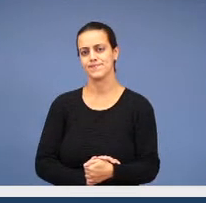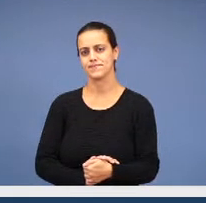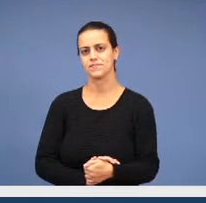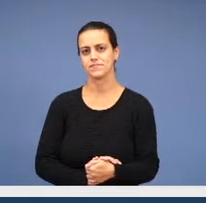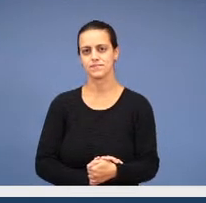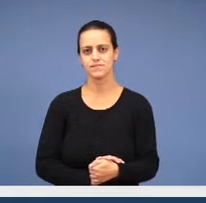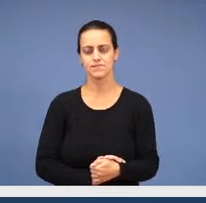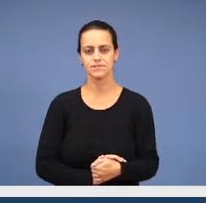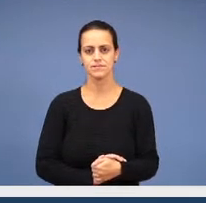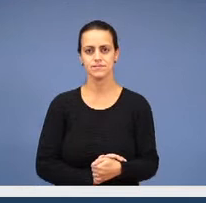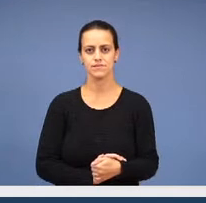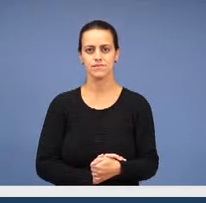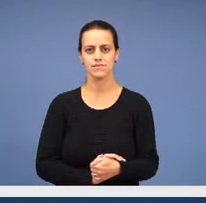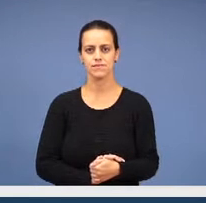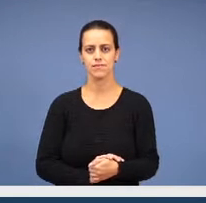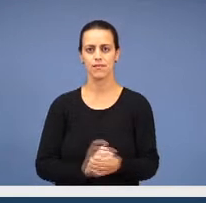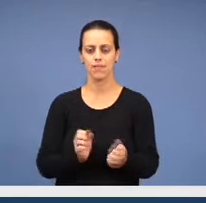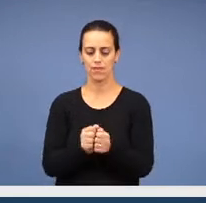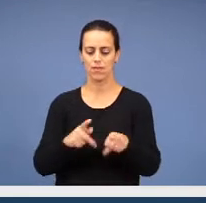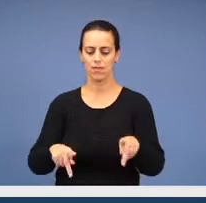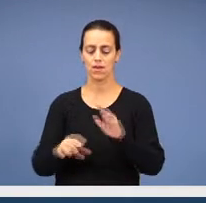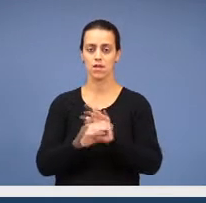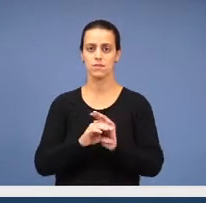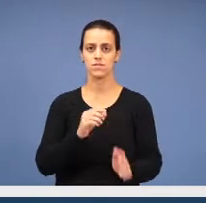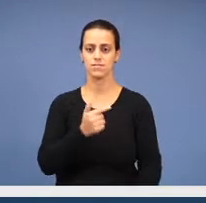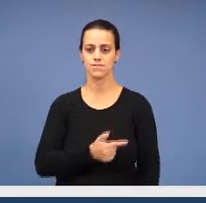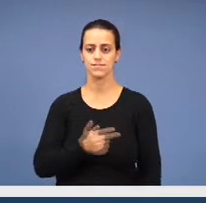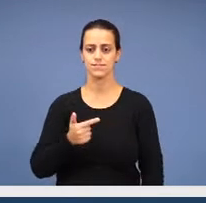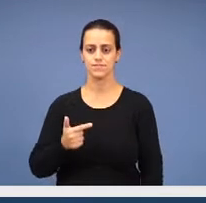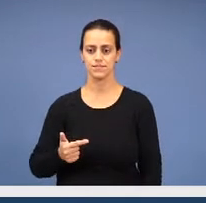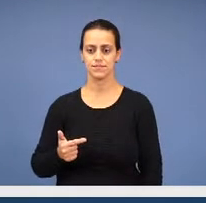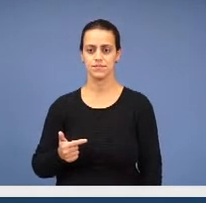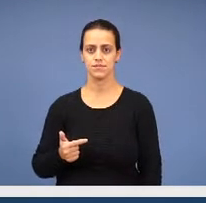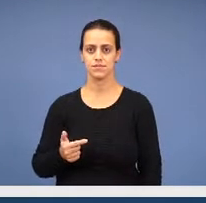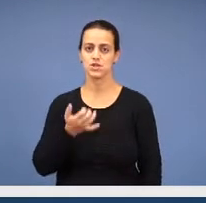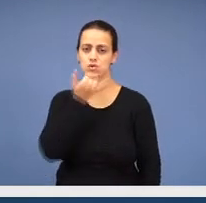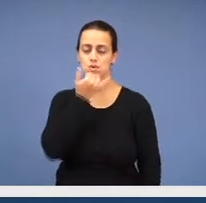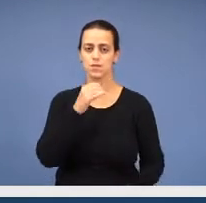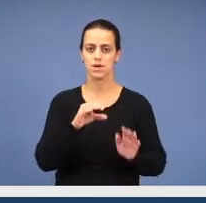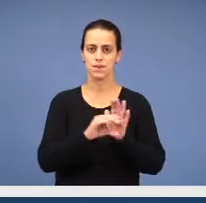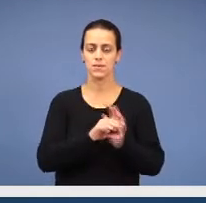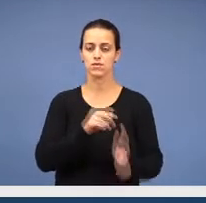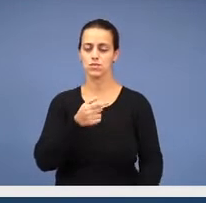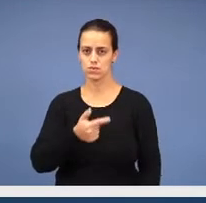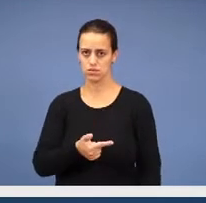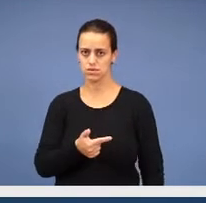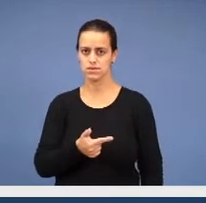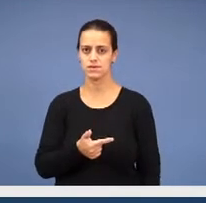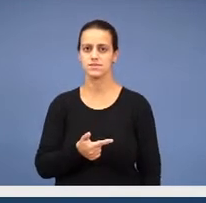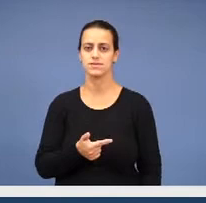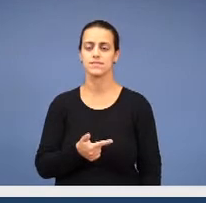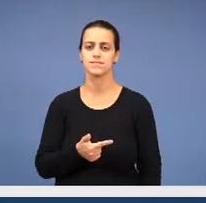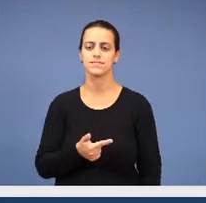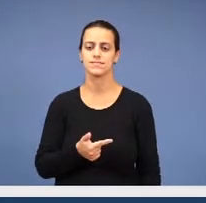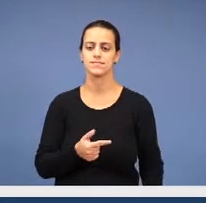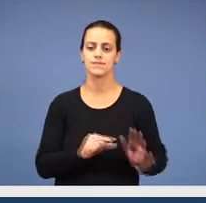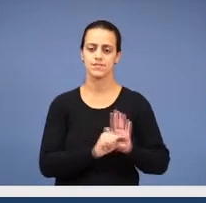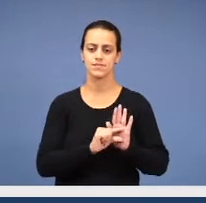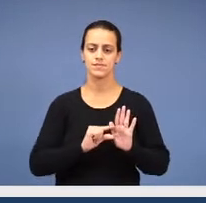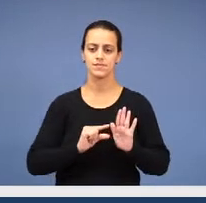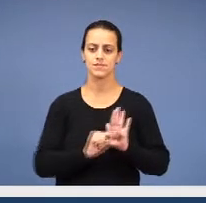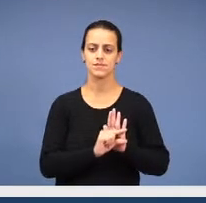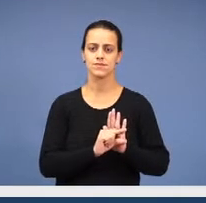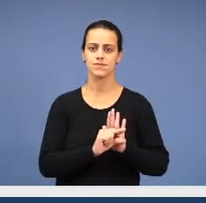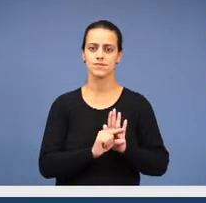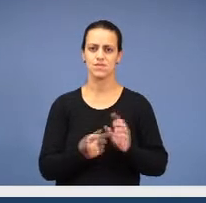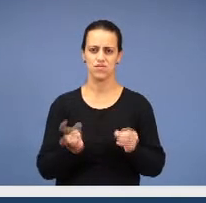lá Apocalipse capítulo 22, capítulo 2, aliás, e ali no verso,